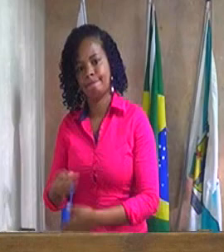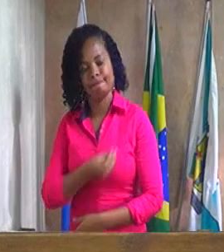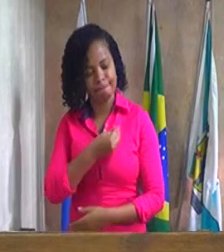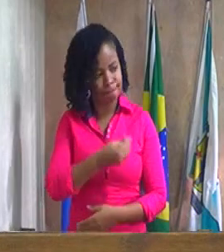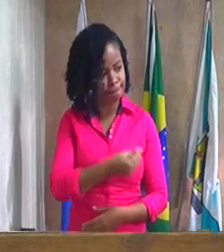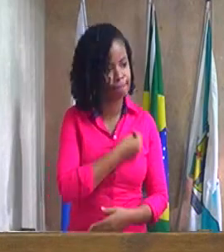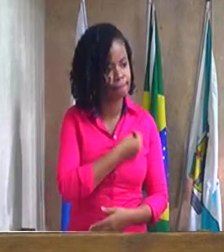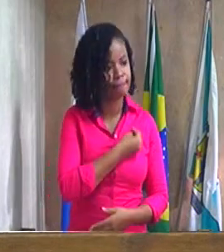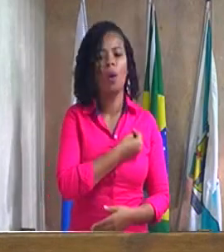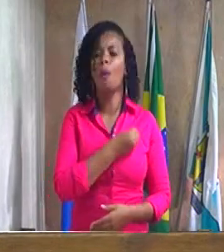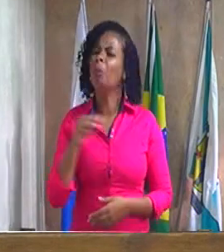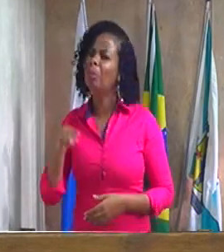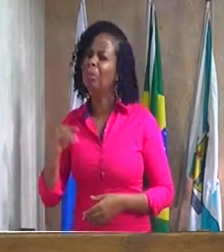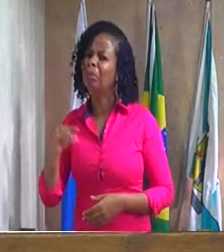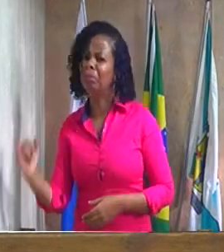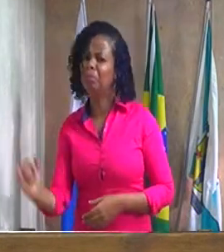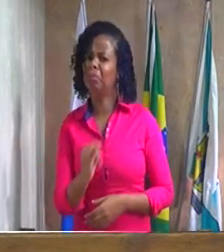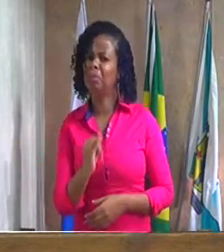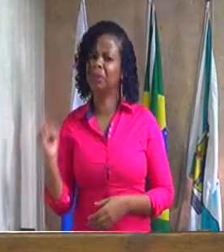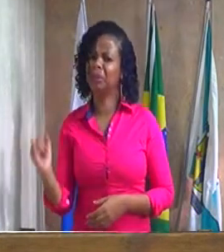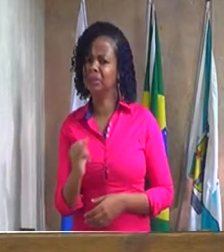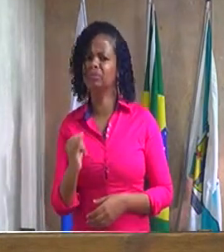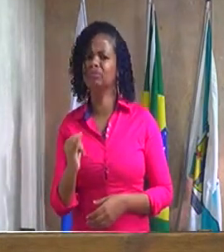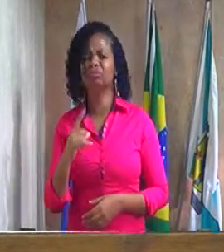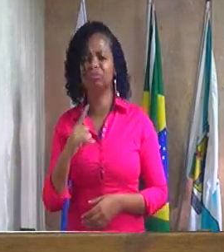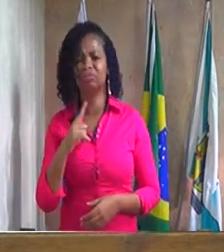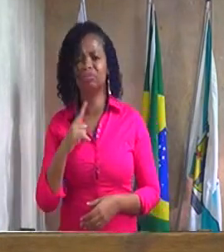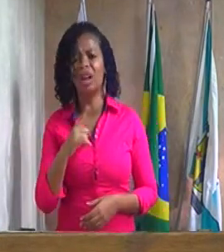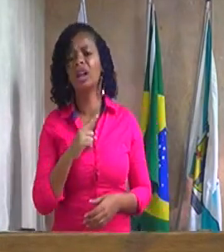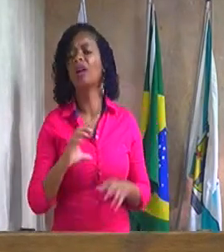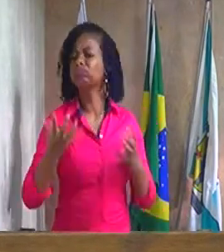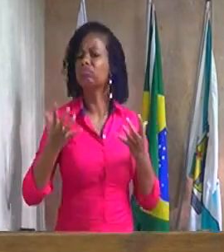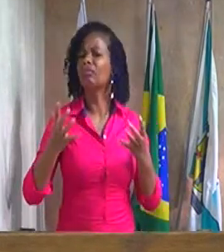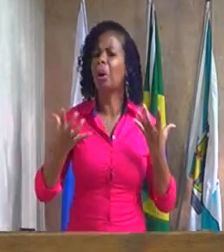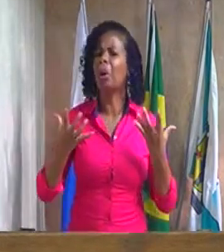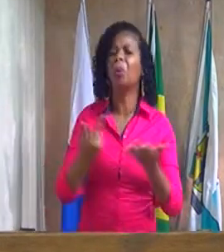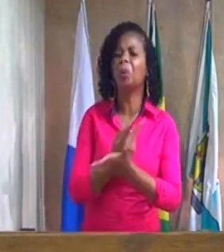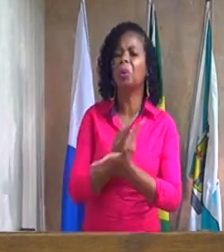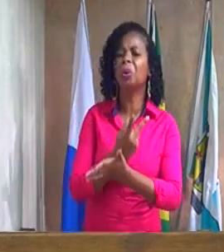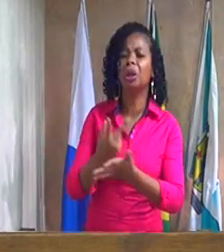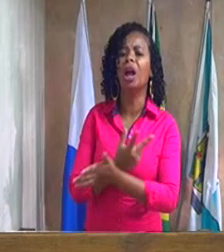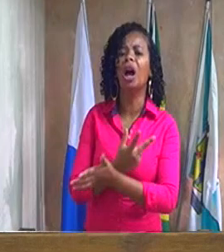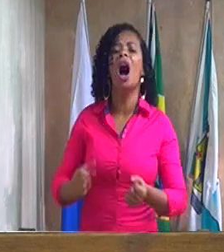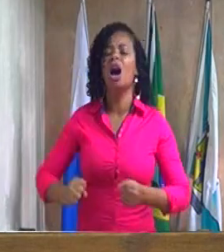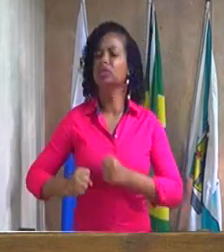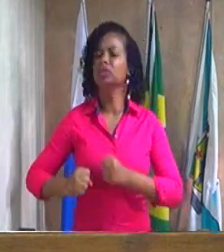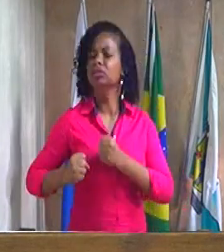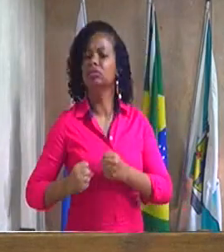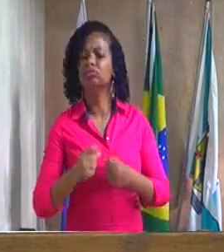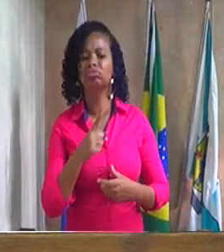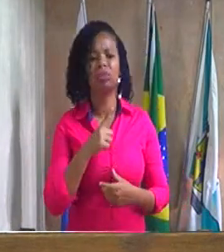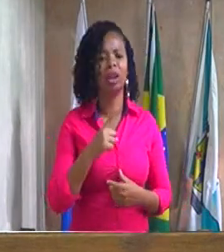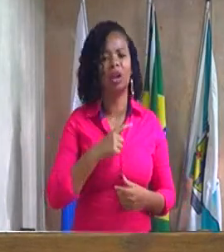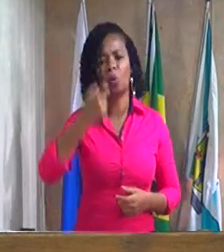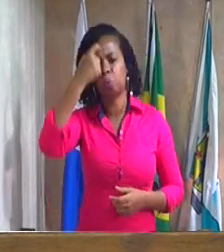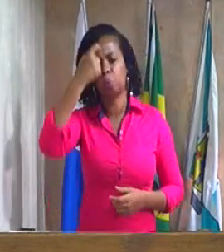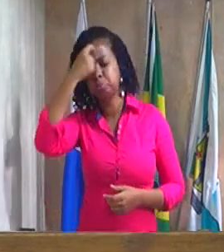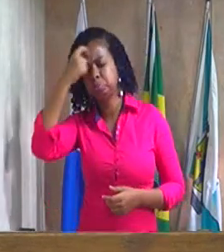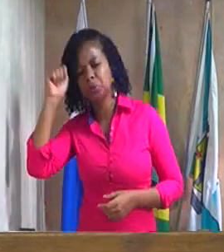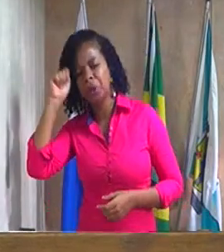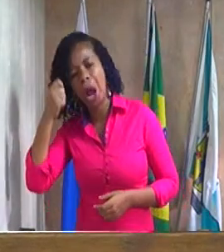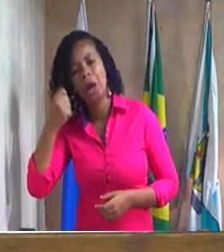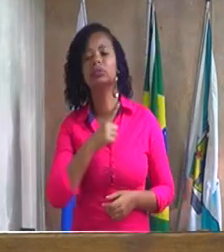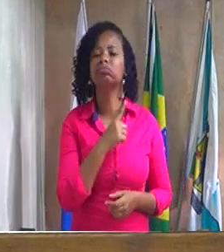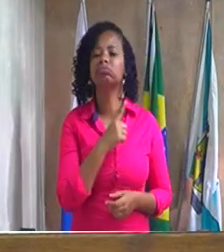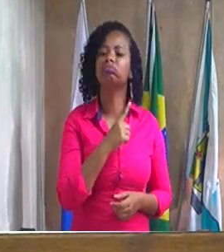de um momento importante, haja vista as comemorações da resistência, né, da consciência negra no